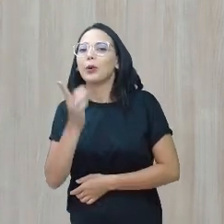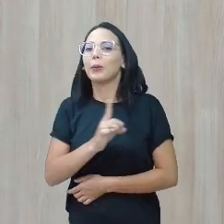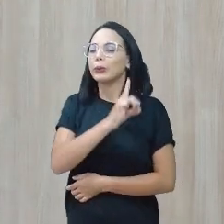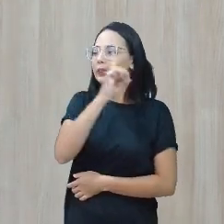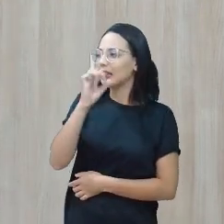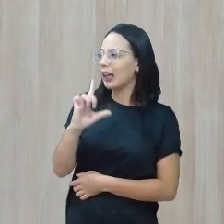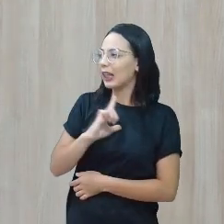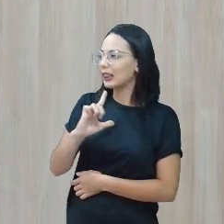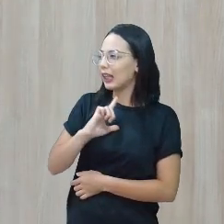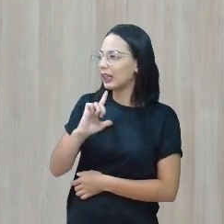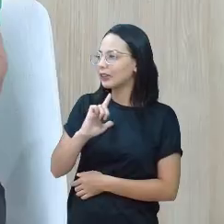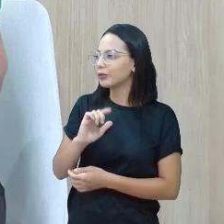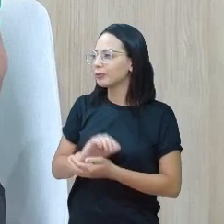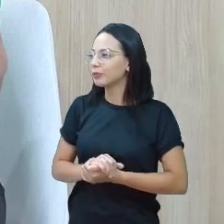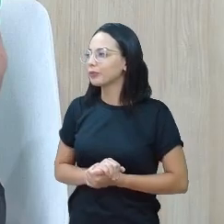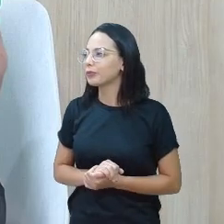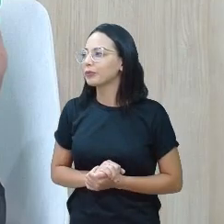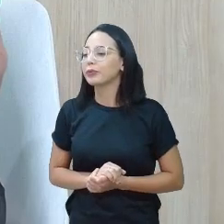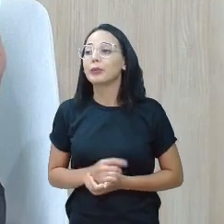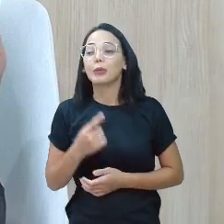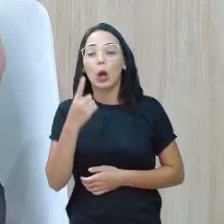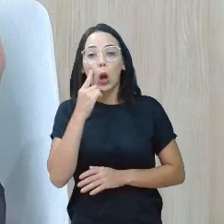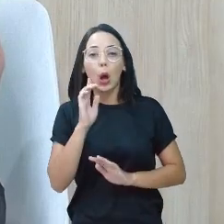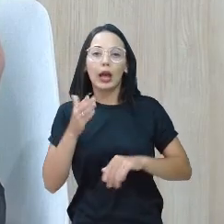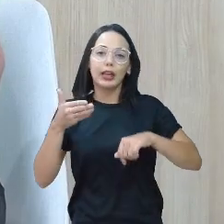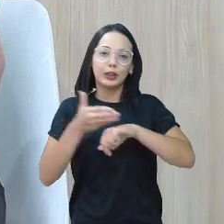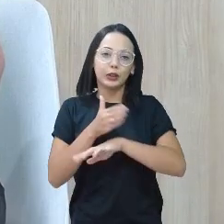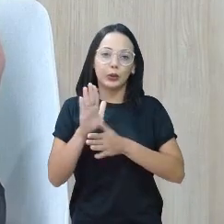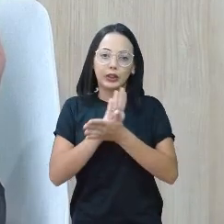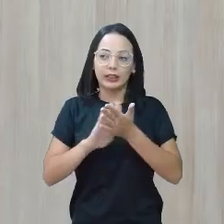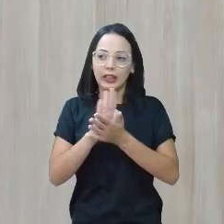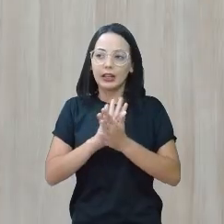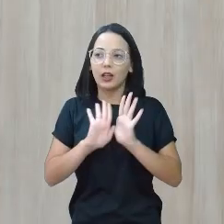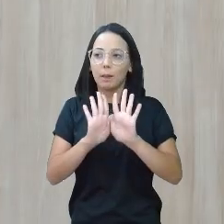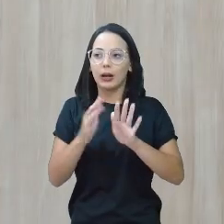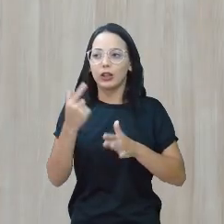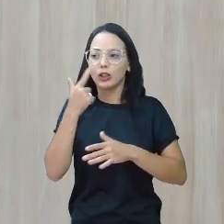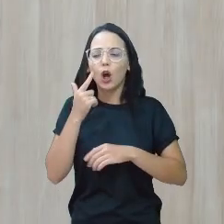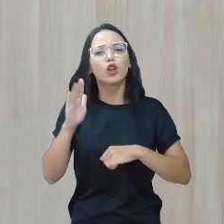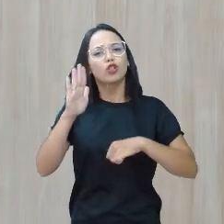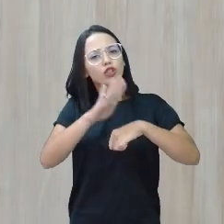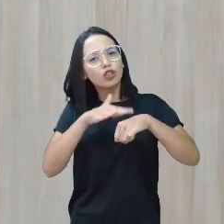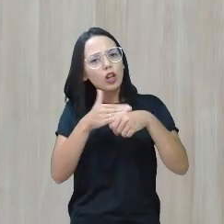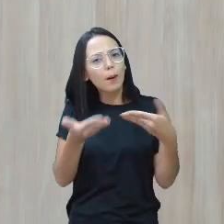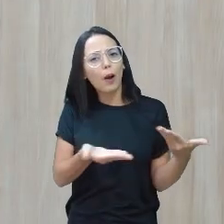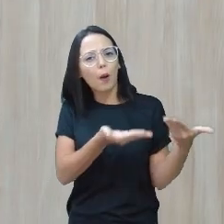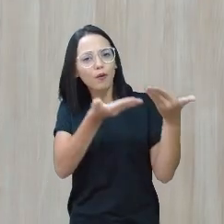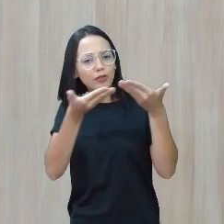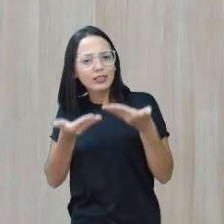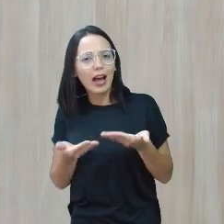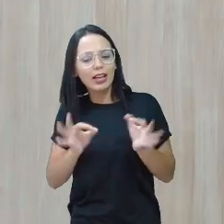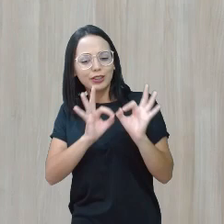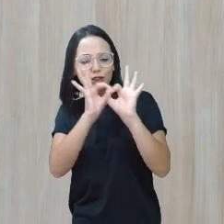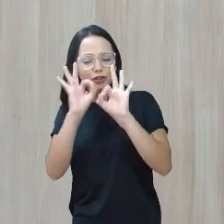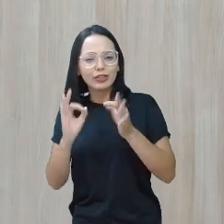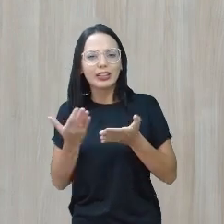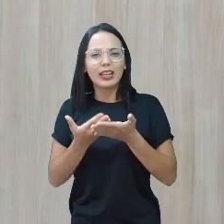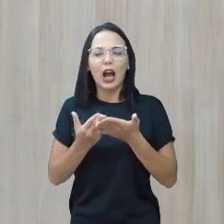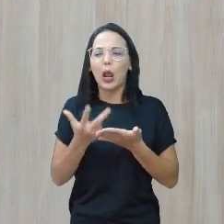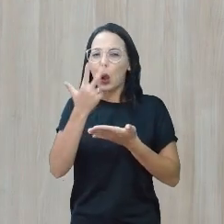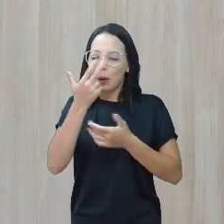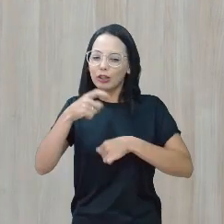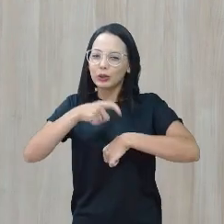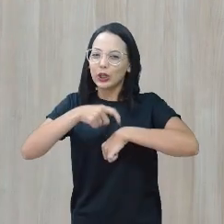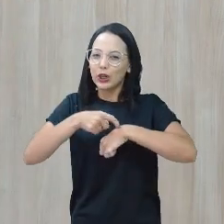aí interagindo com a gente? Não entrou mais ninguém. Foi? Não. Ah, então tá bom. Pessoal, chama a galera aí para assistir a aula, tá? Acho que é cedinho, todo mundo tá